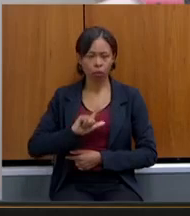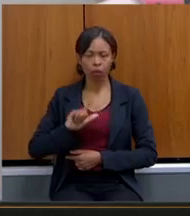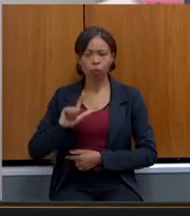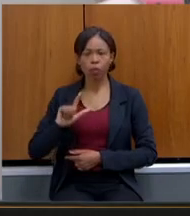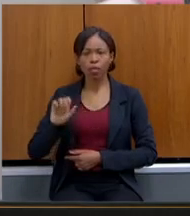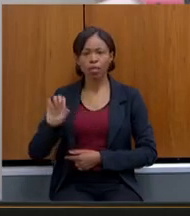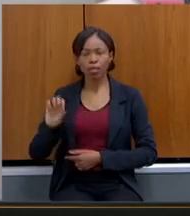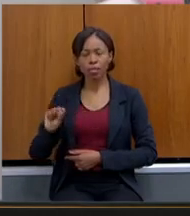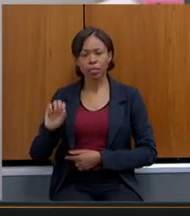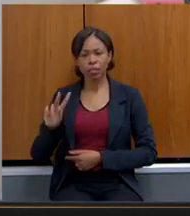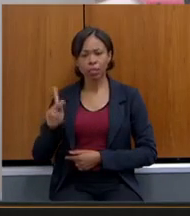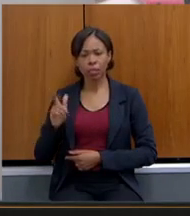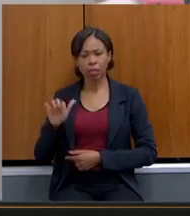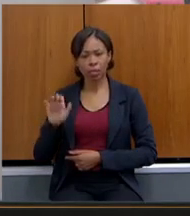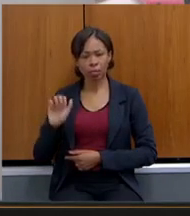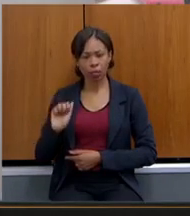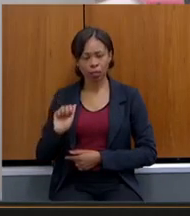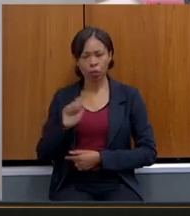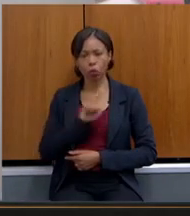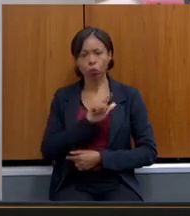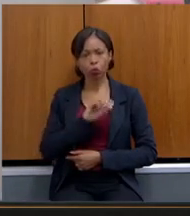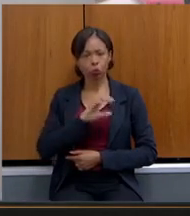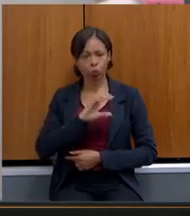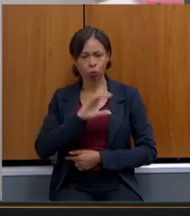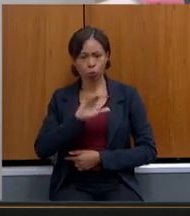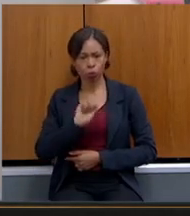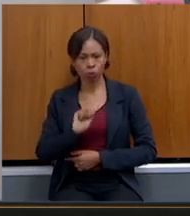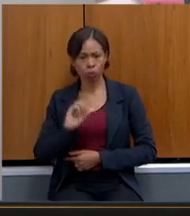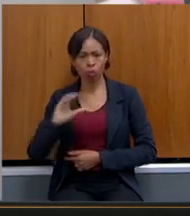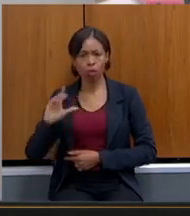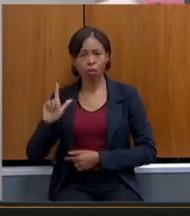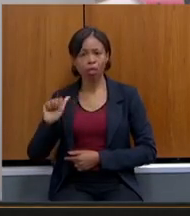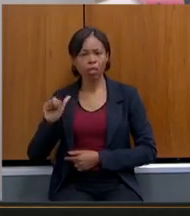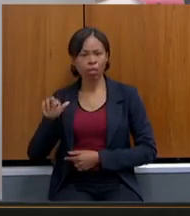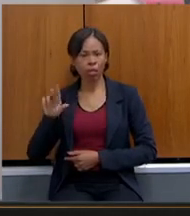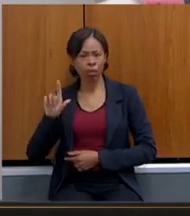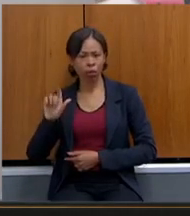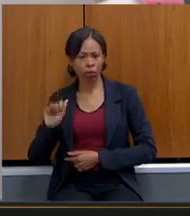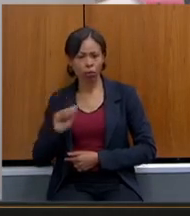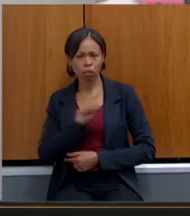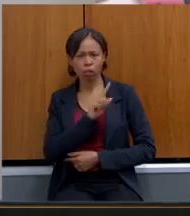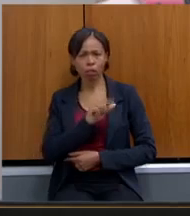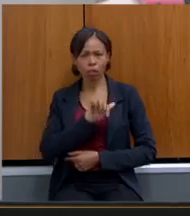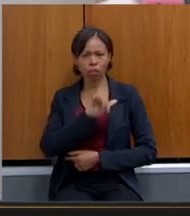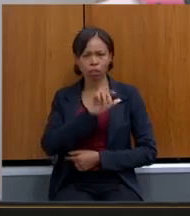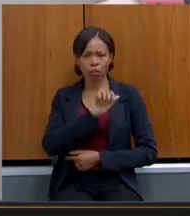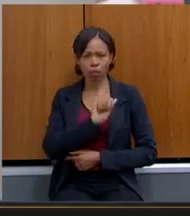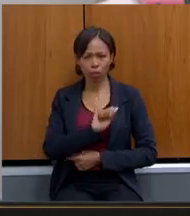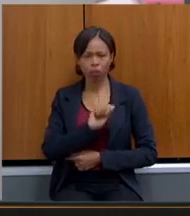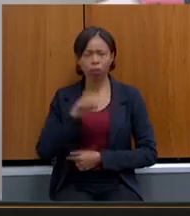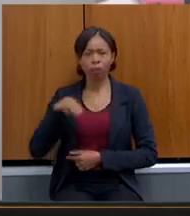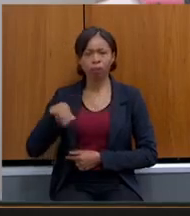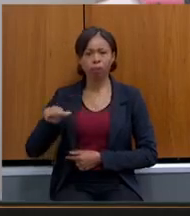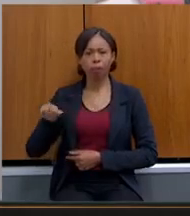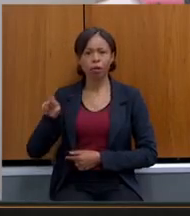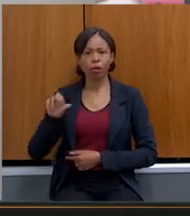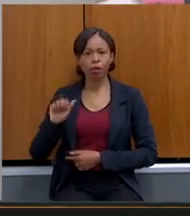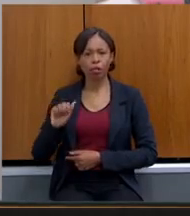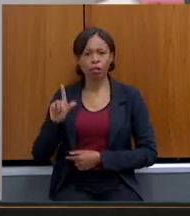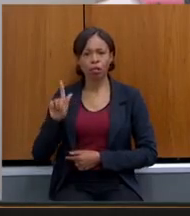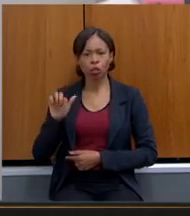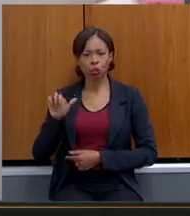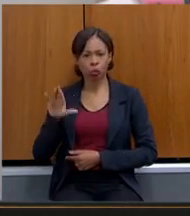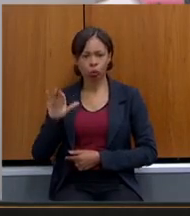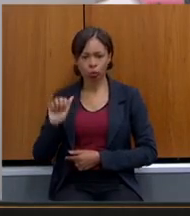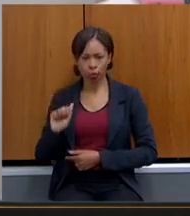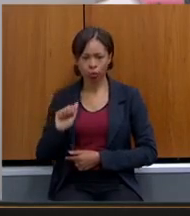Lourdes Márcia Oliveira Lúcia Livramento Cláudio Antônio de Oliveira Zélia Martins Maria da